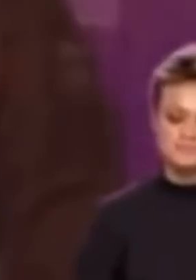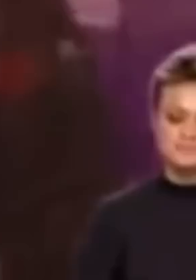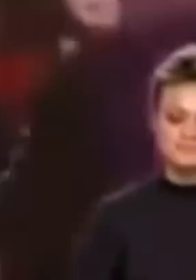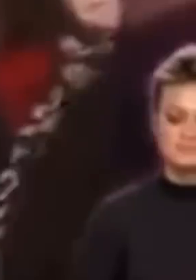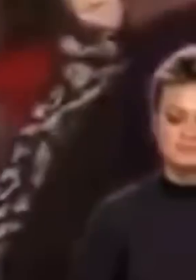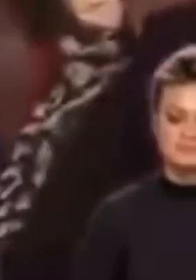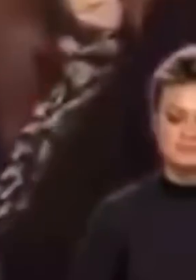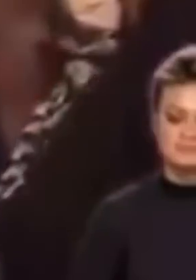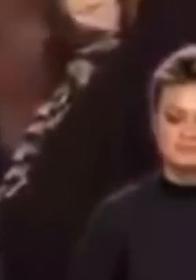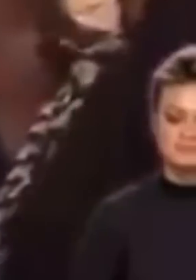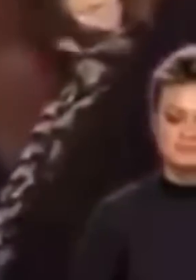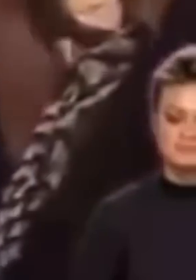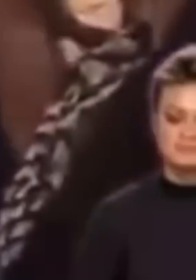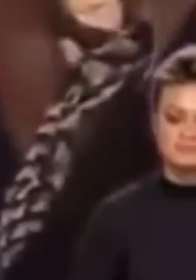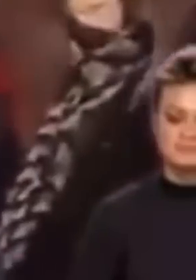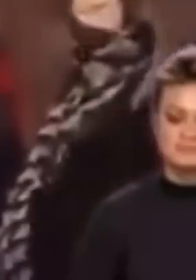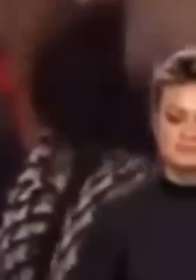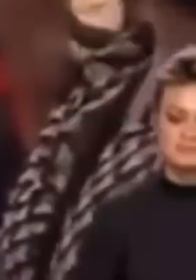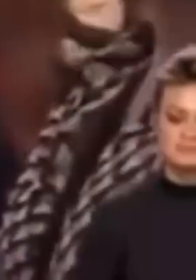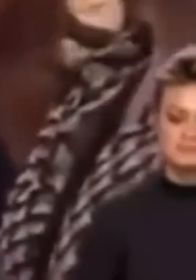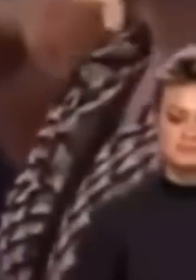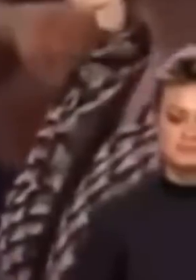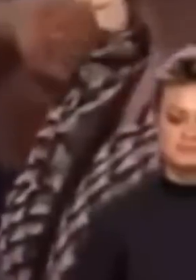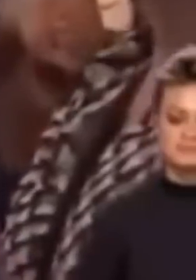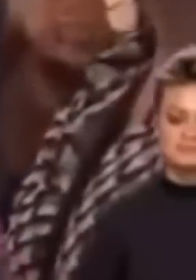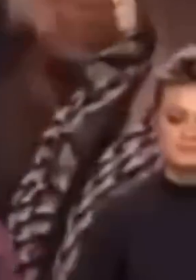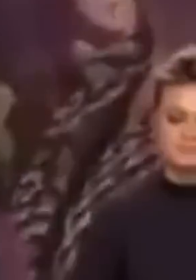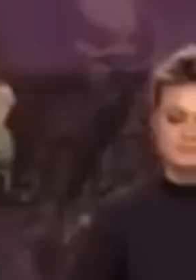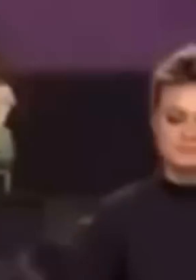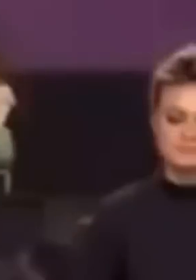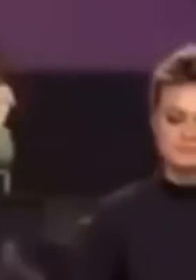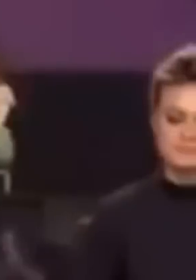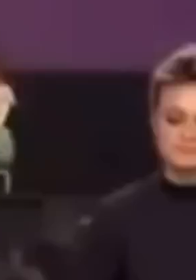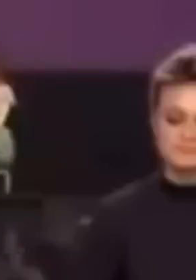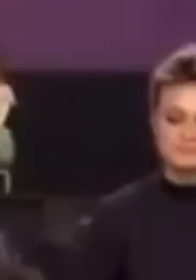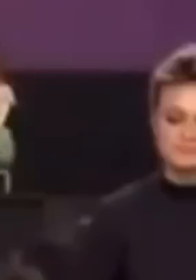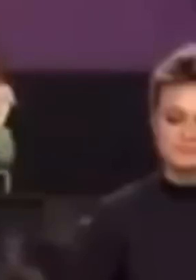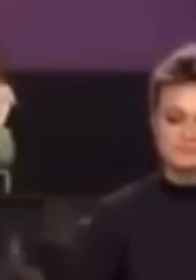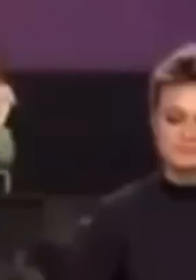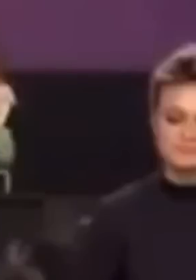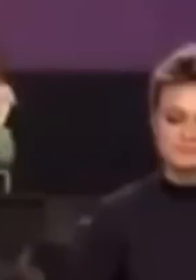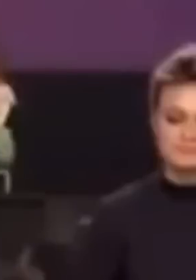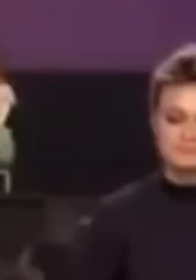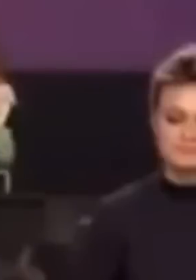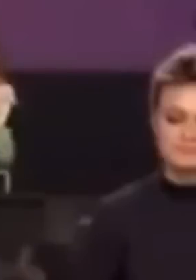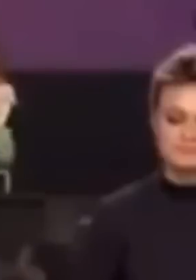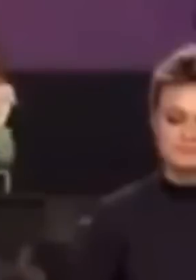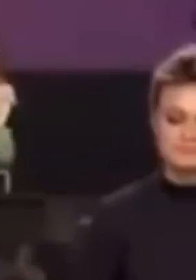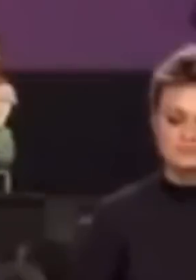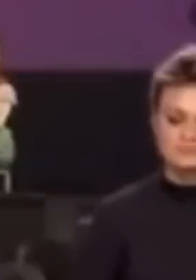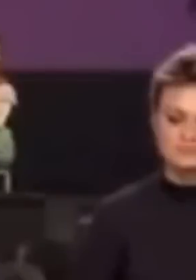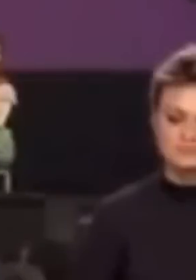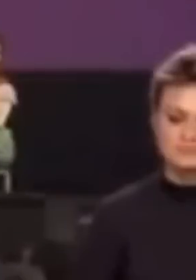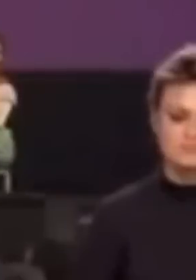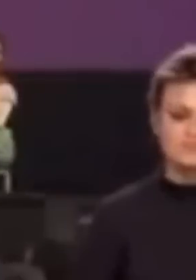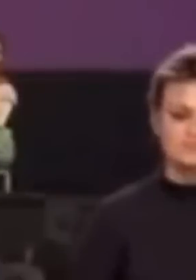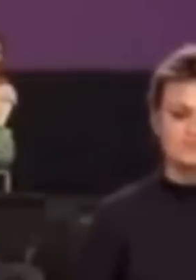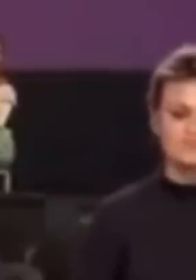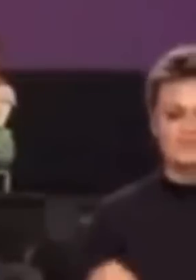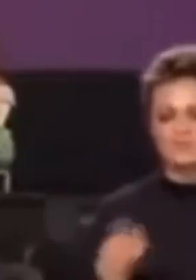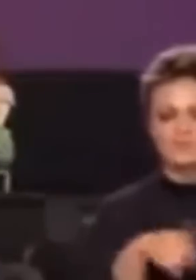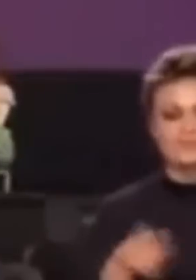galinha. Mas olha só. Carlos Alberto, ele faz uma pergunta interessantíssima,